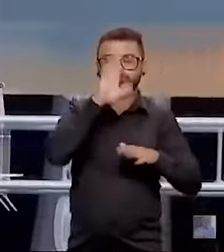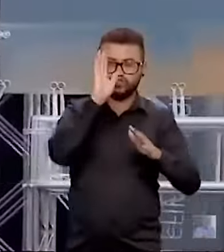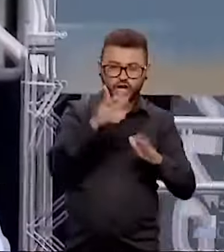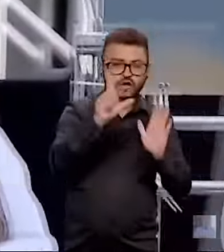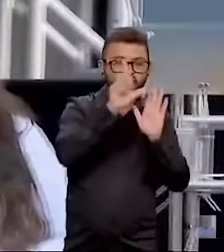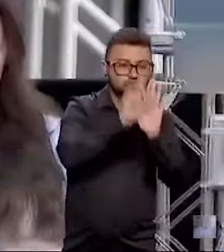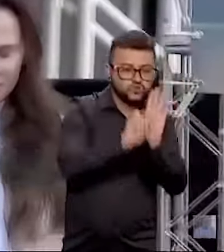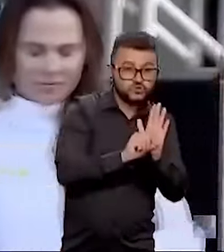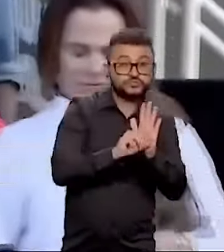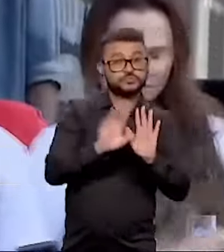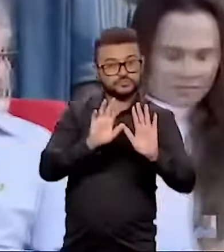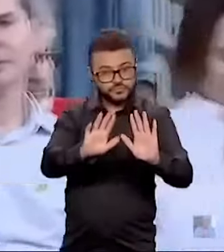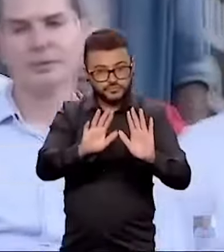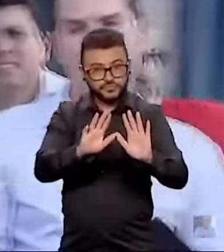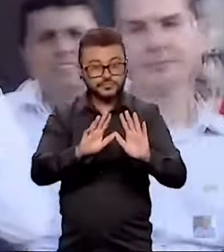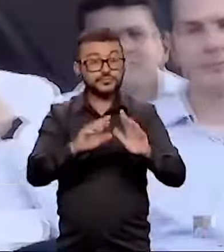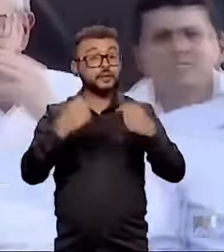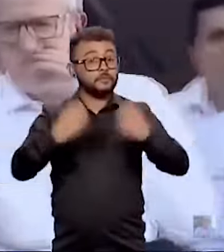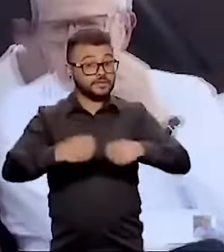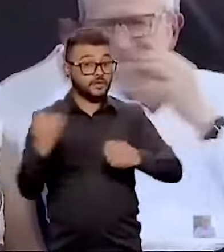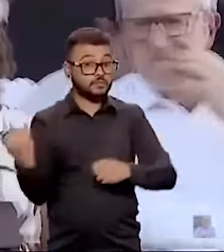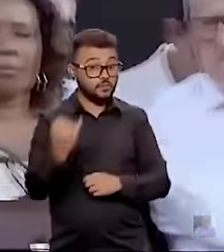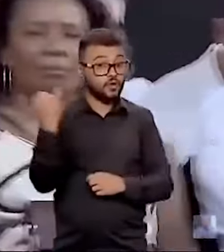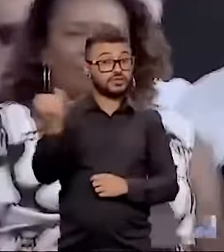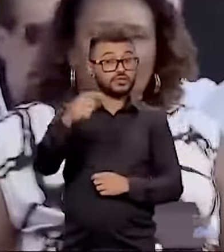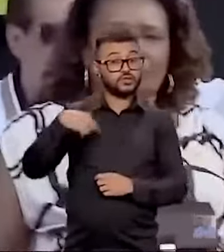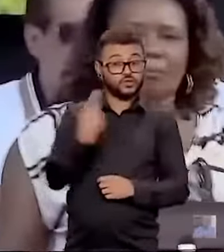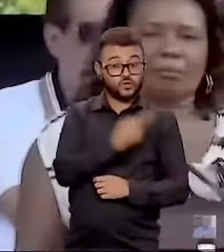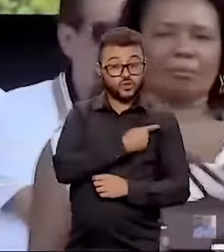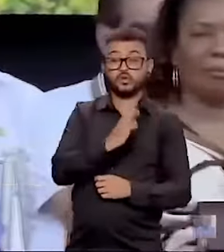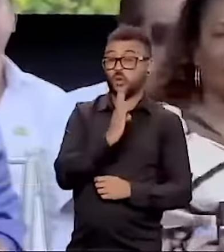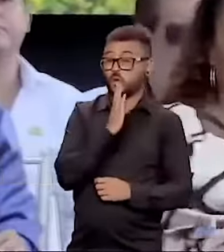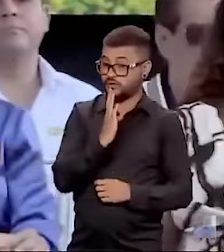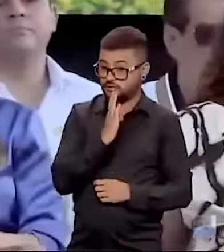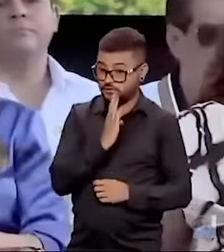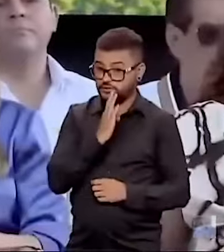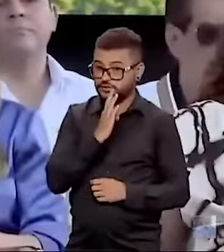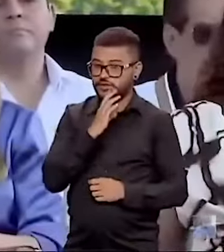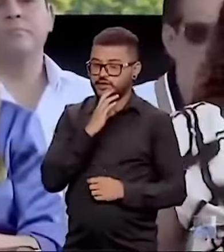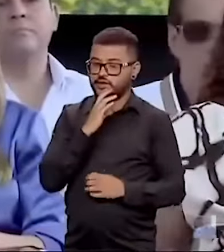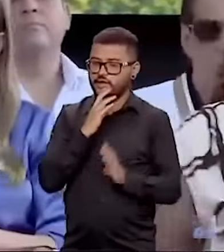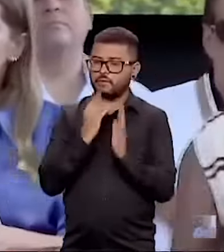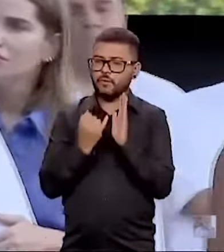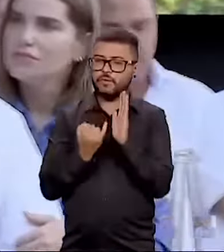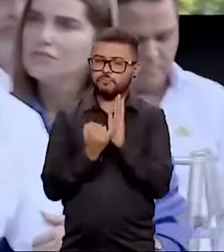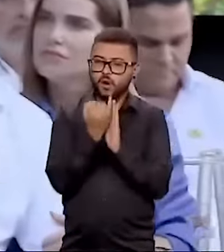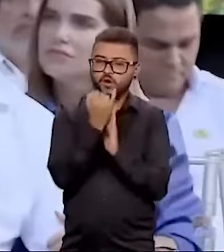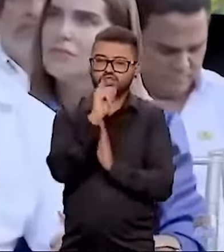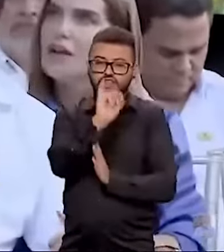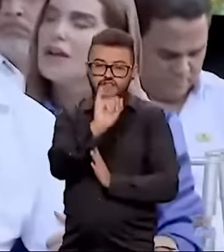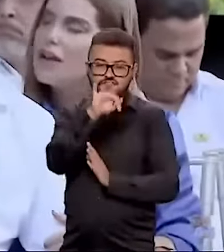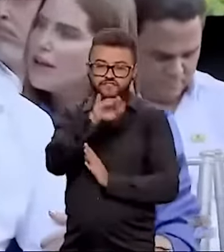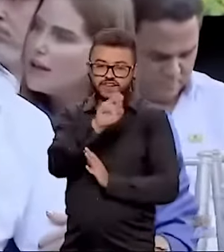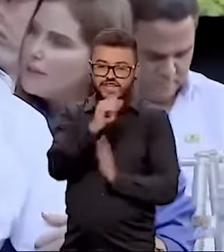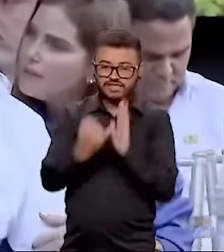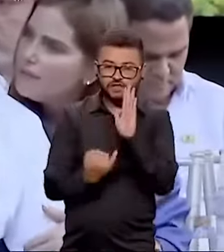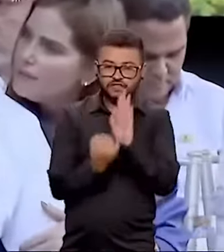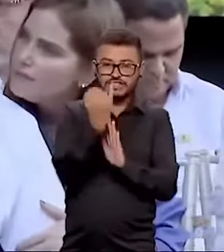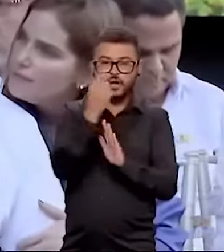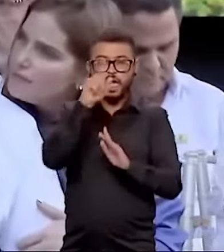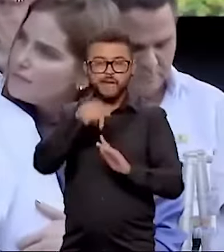baixou e pode baixar mais. Porque é importante que a gente saiba que a inflação é